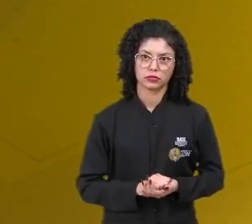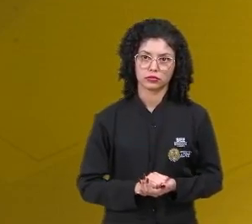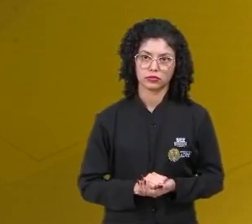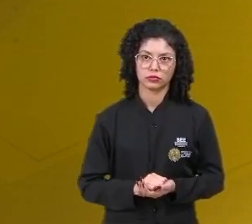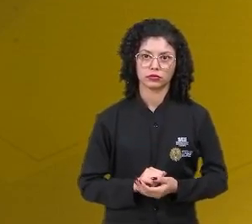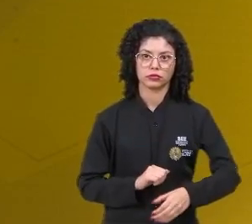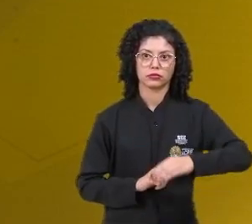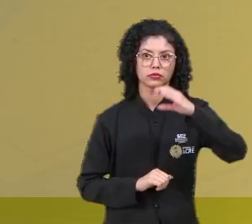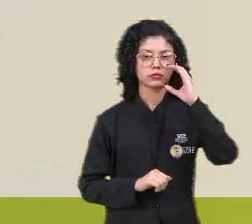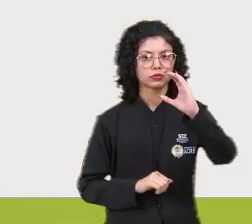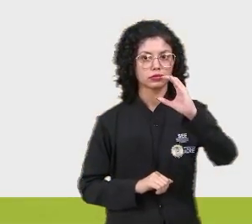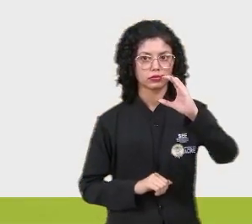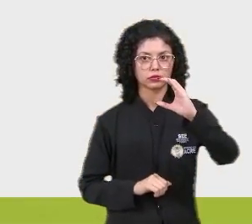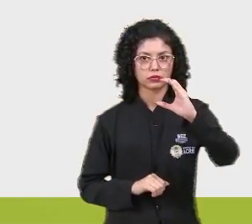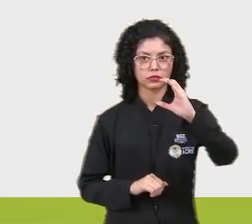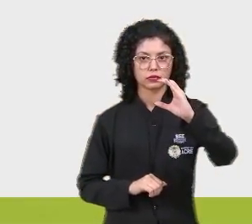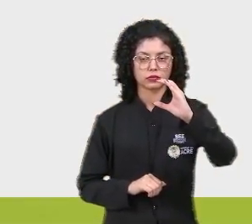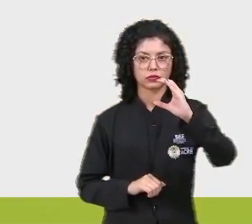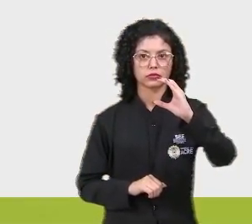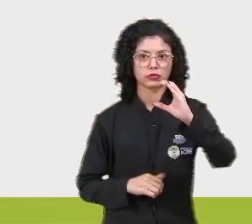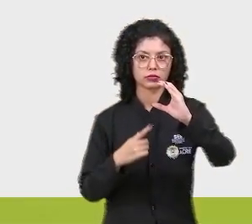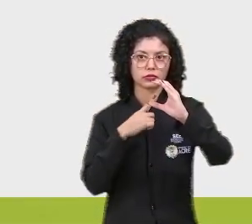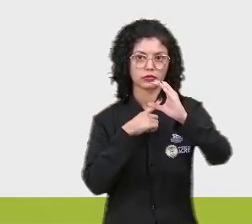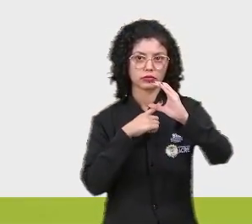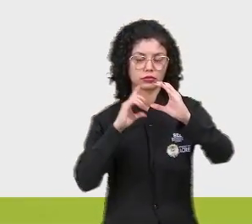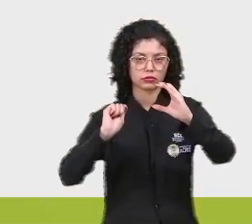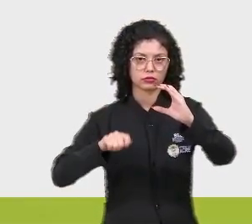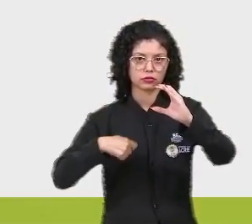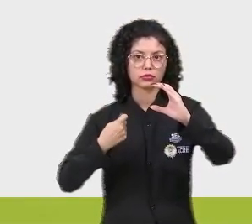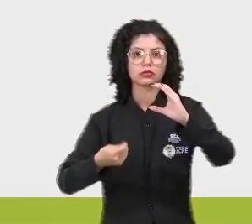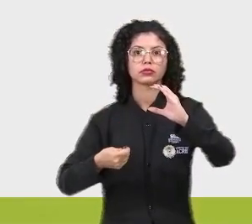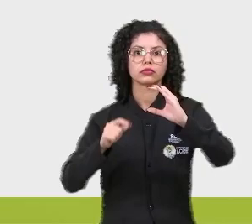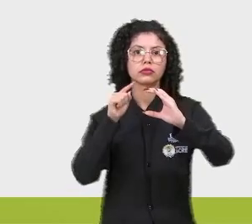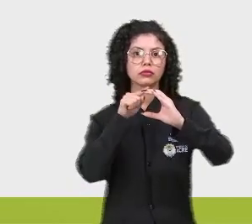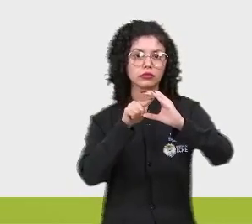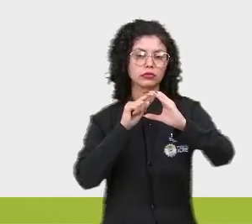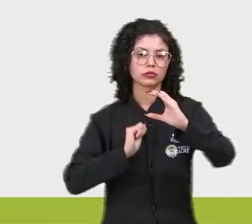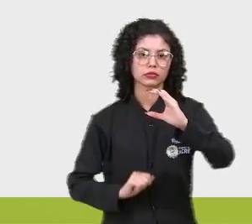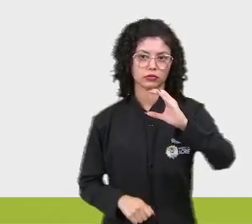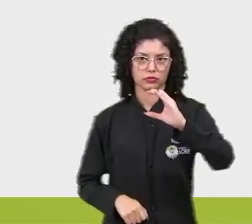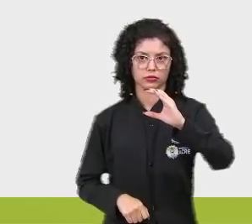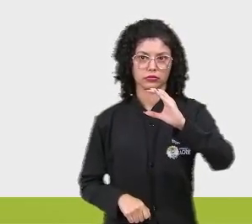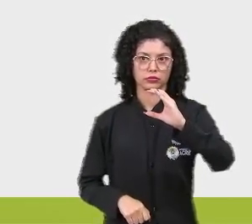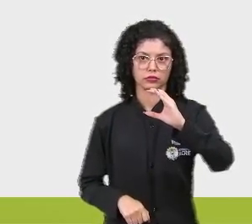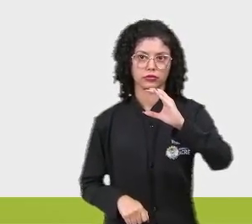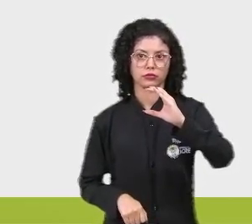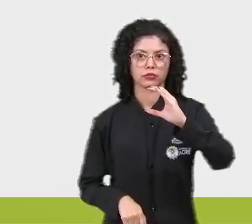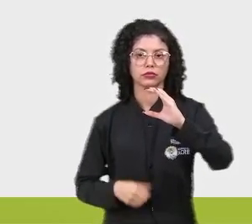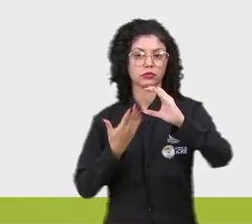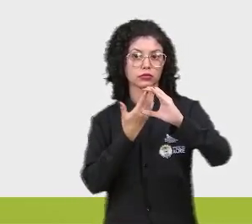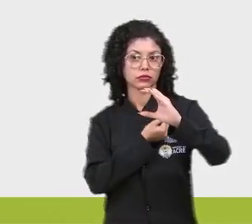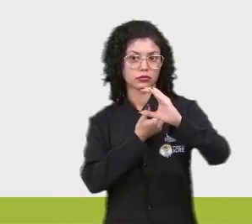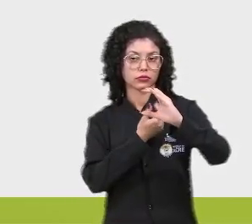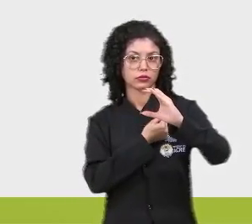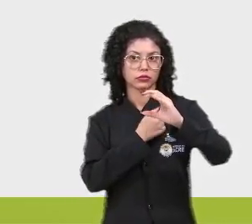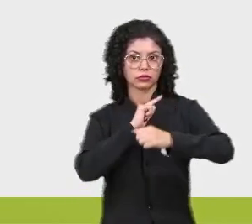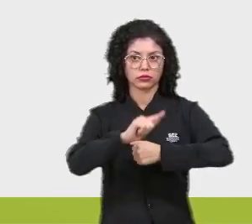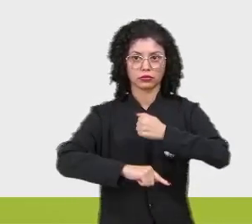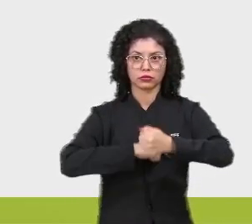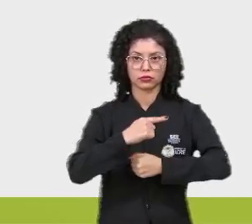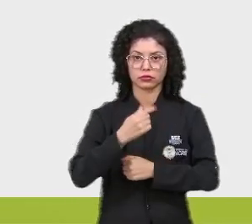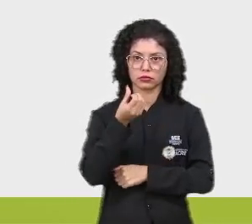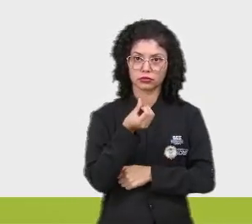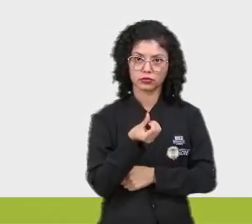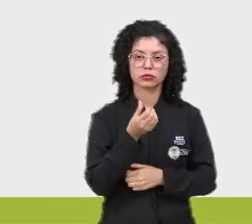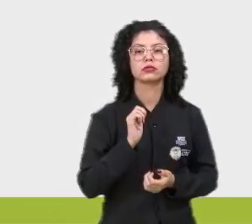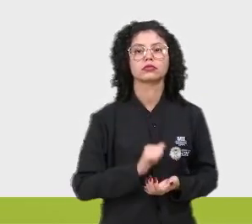o carbono, ele tem o símbolo representado pela letrinha C, o número atômico igual a